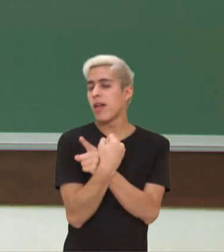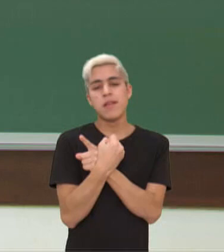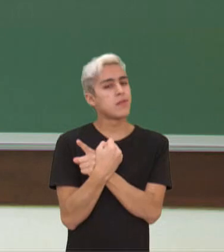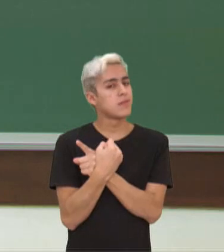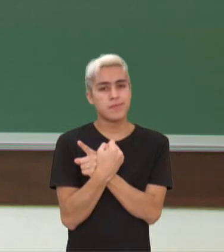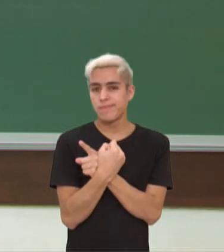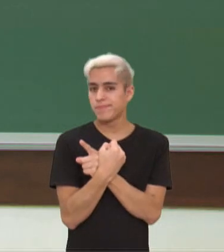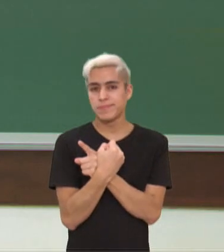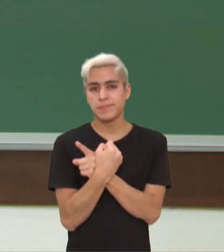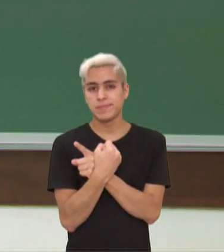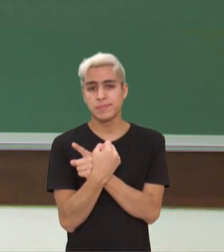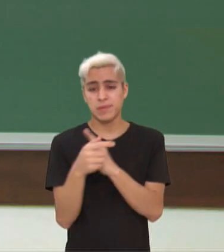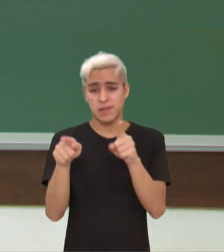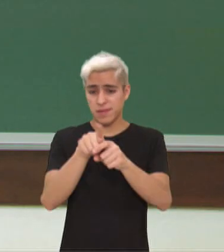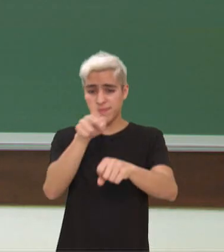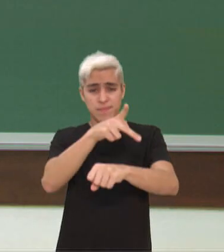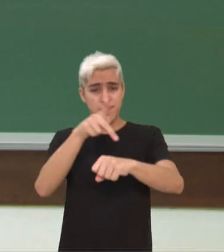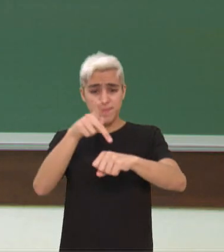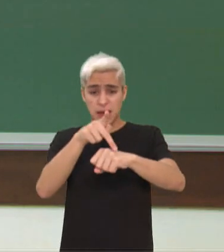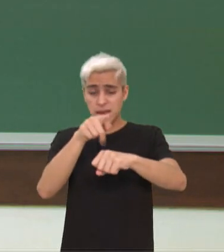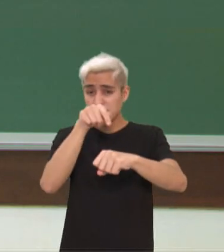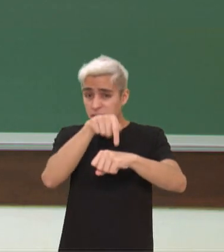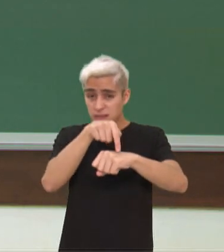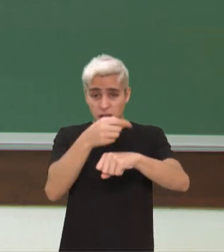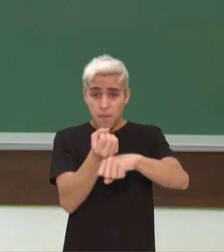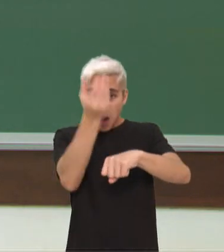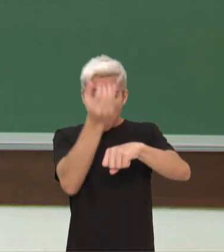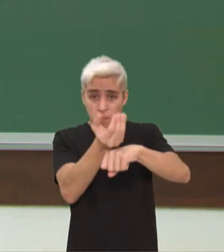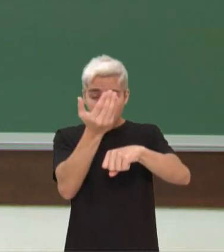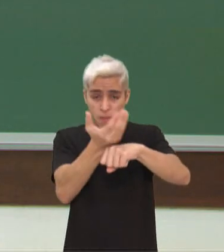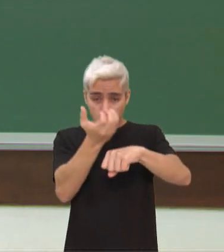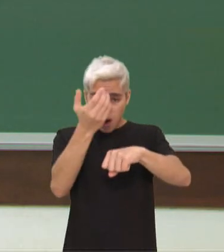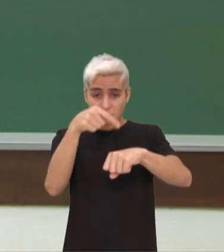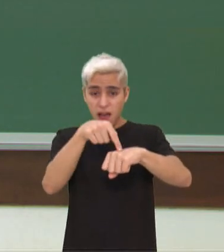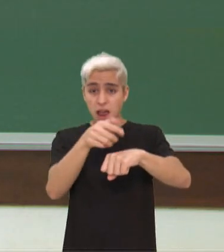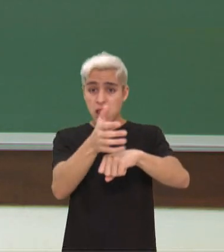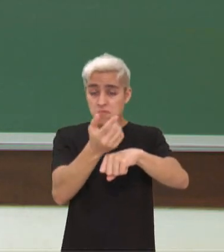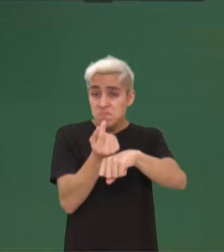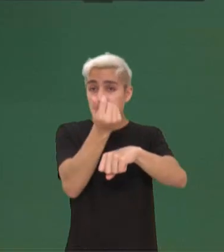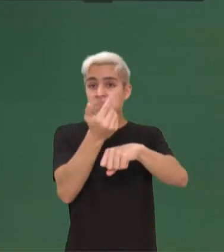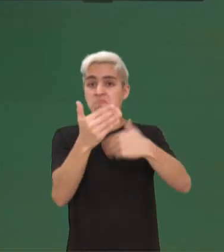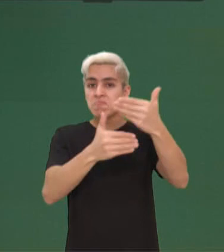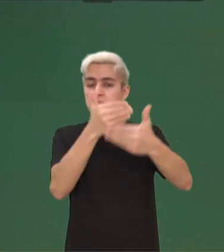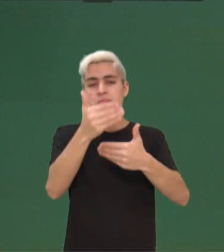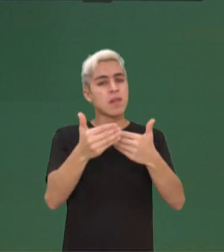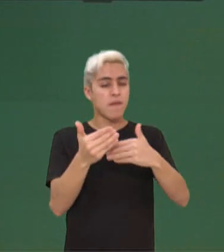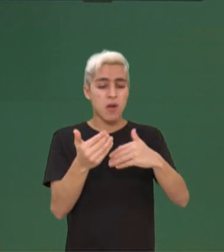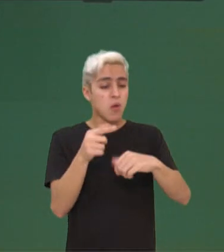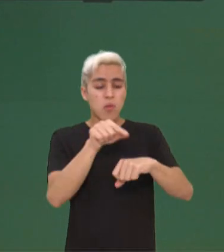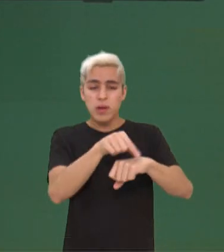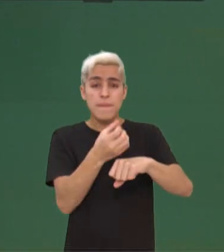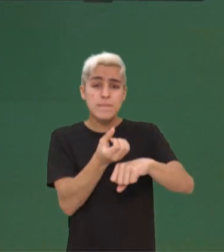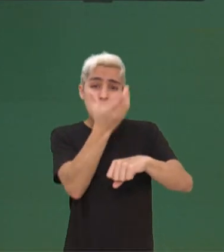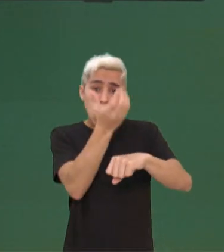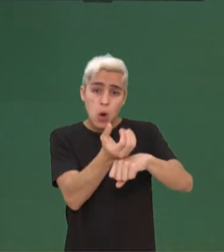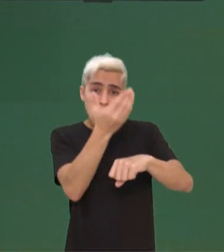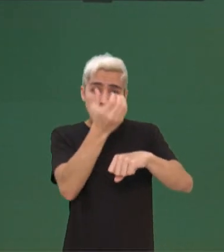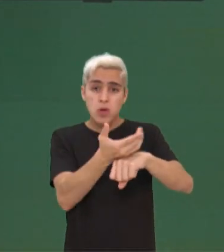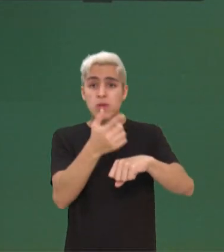um todo, muito menos para os países que produzem, certo? De modo geral, são produções destinadas